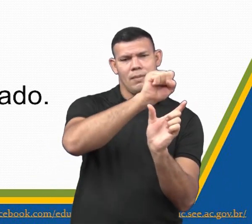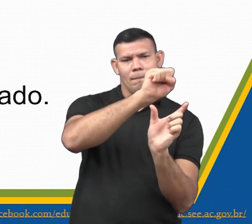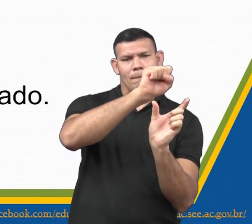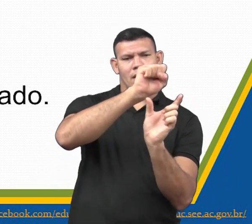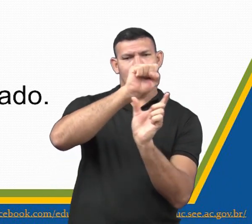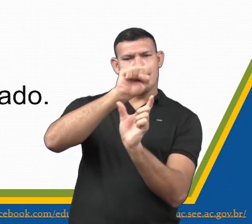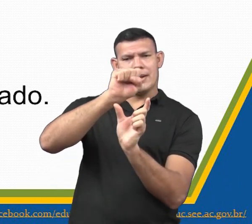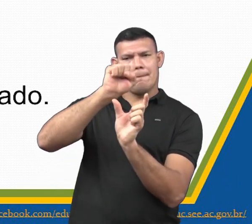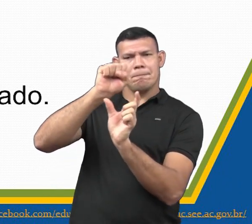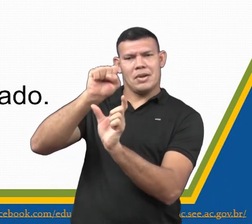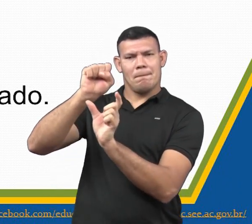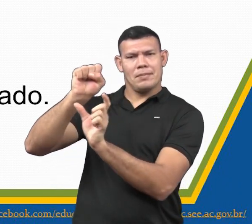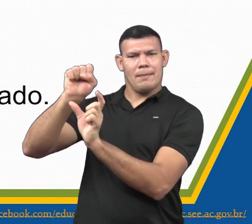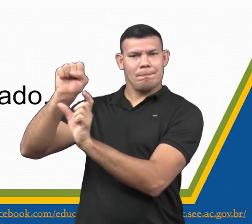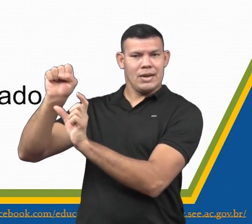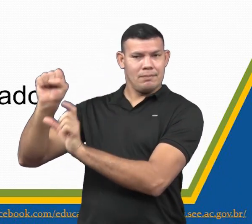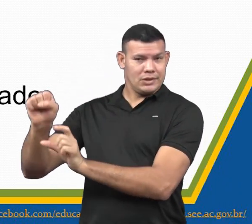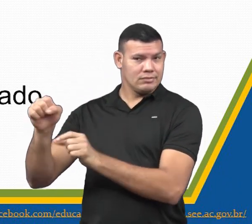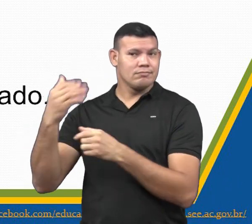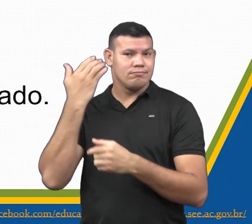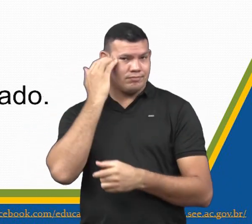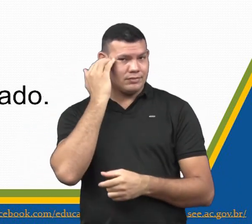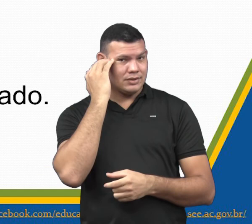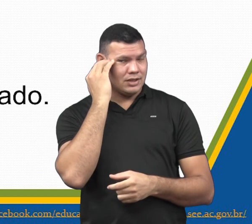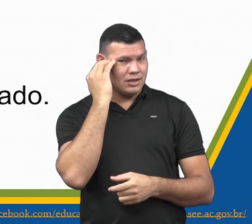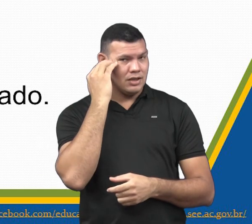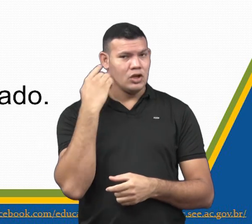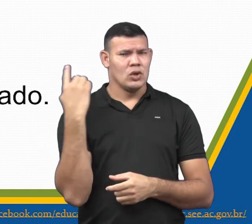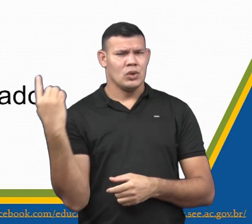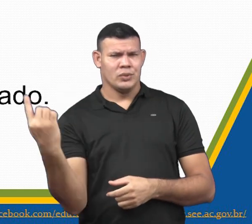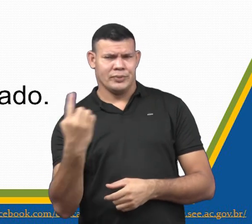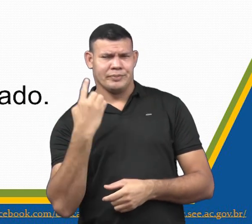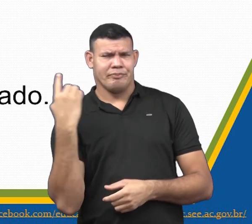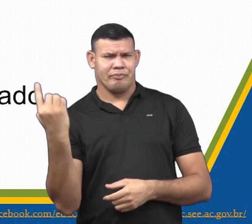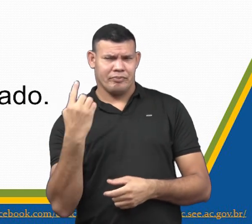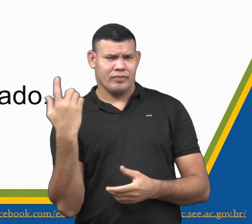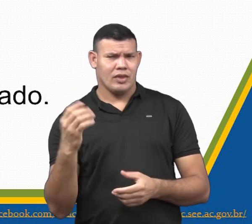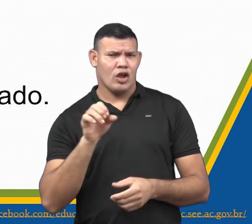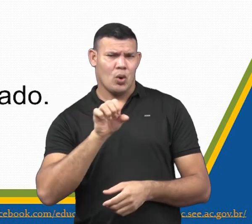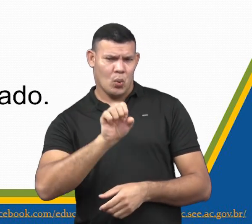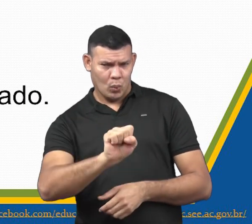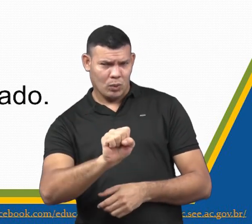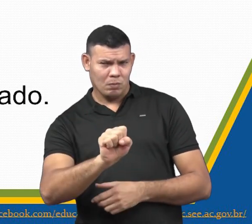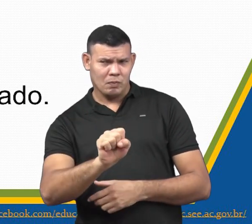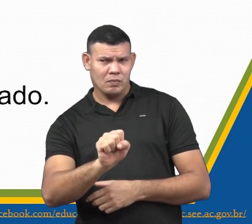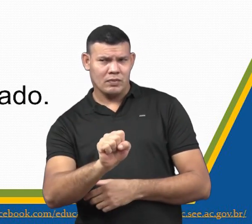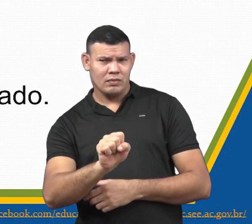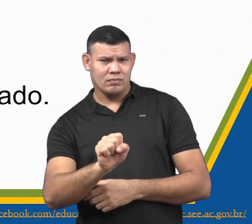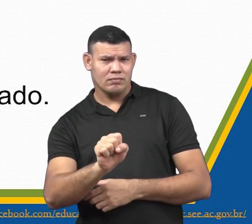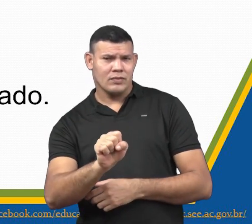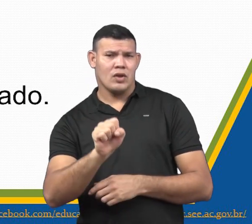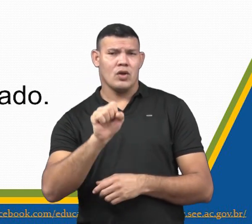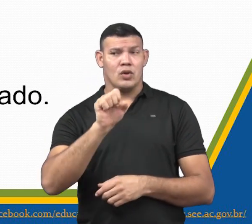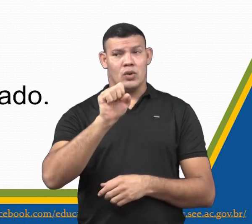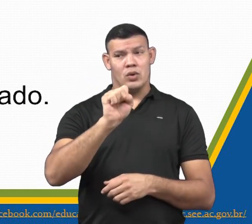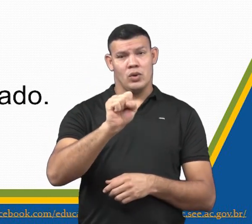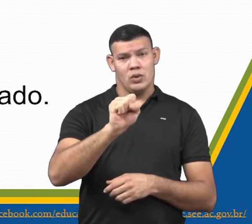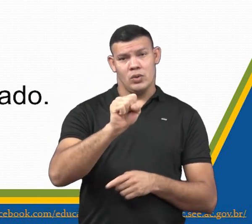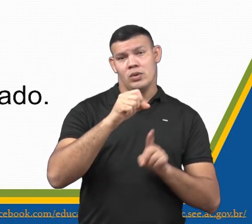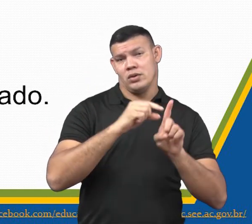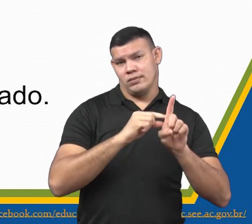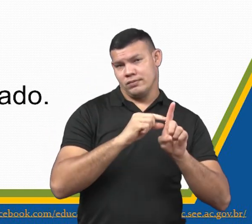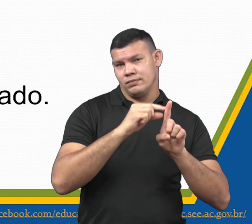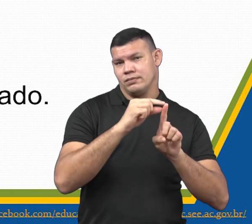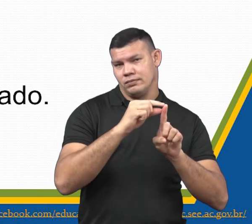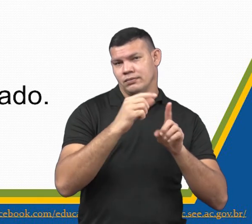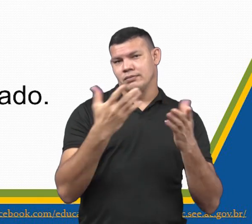né? Quando ele está sozinho, por exemplo, eu tenho 8, ele vai ser igual a ele